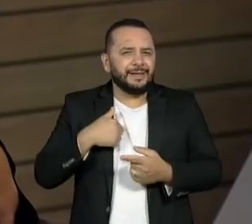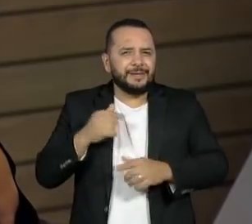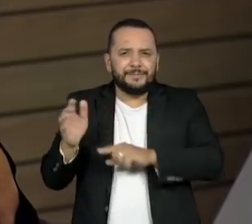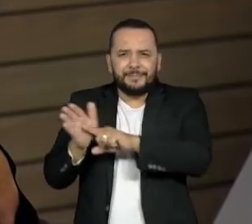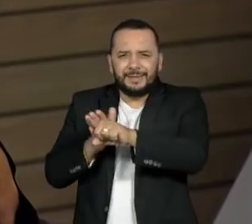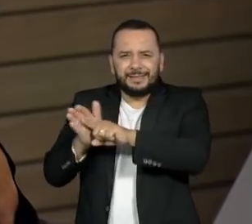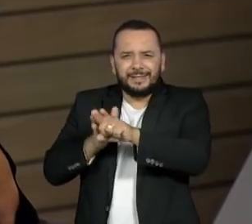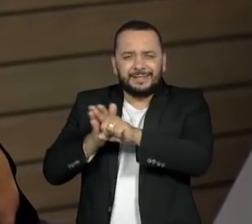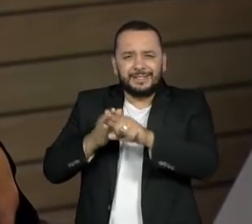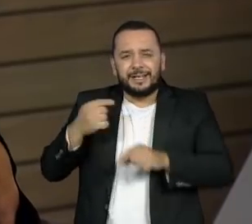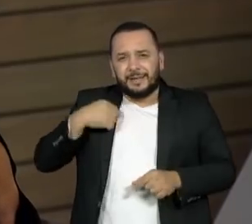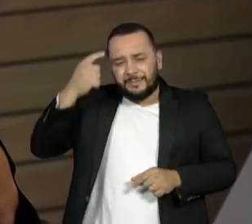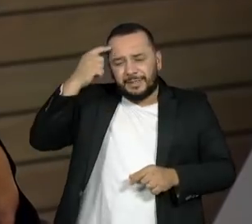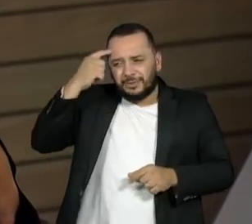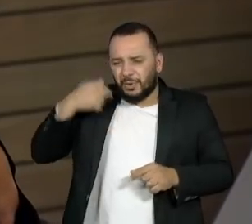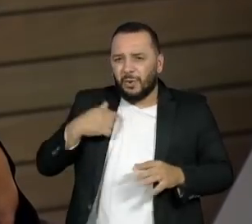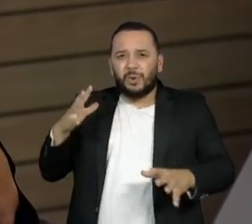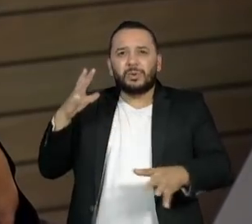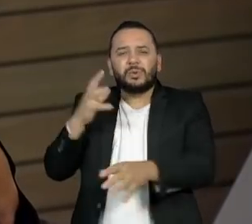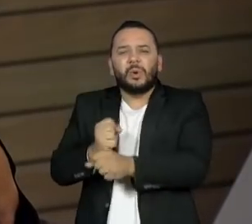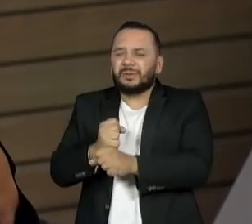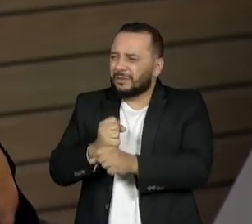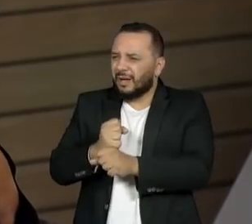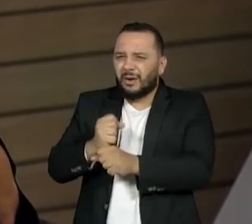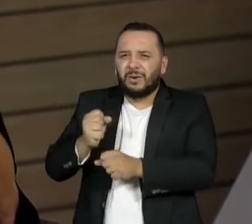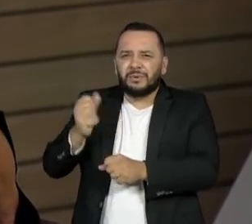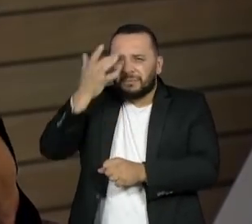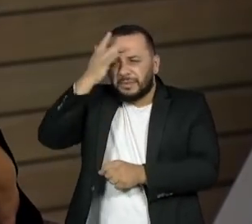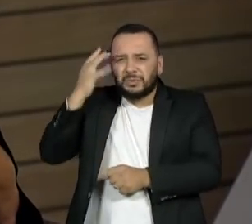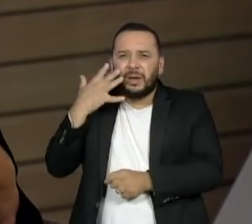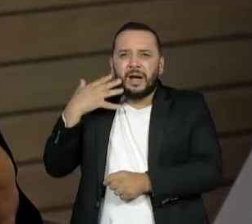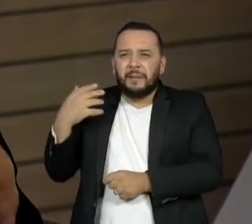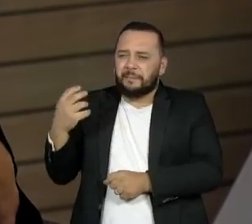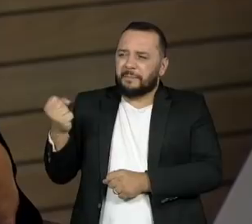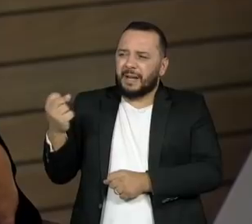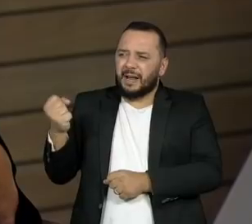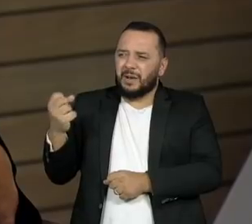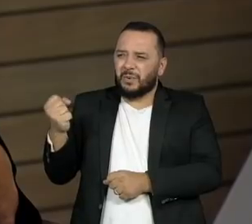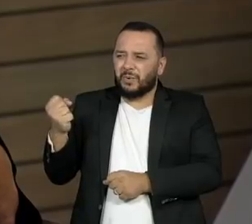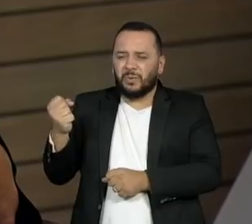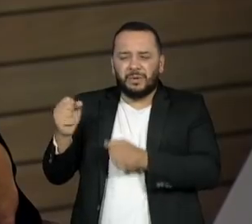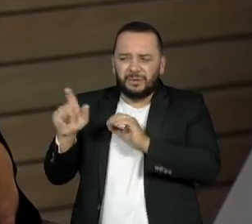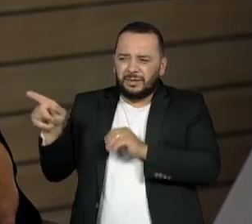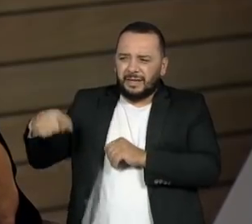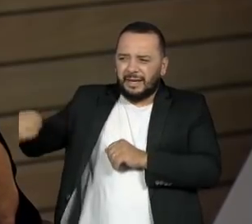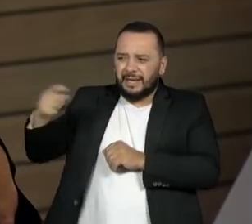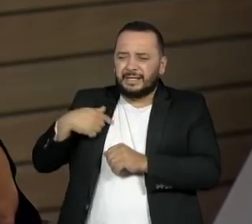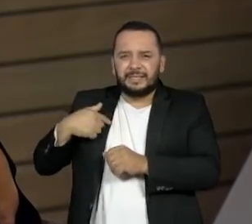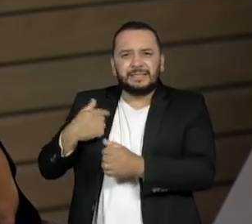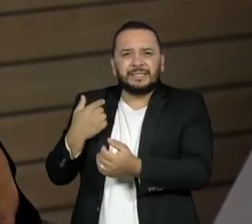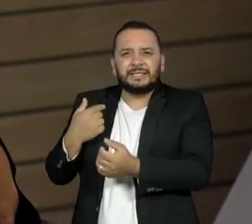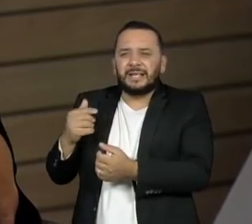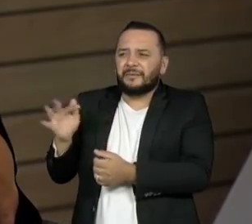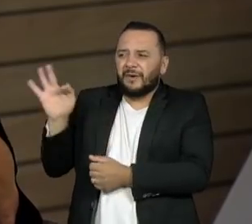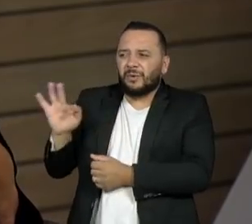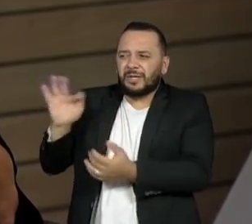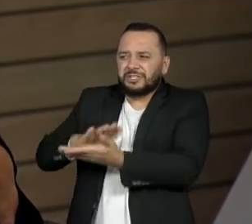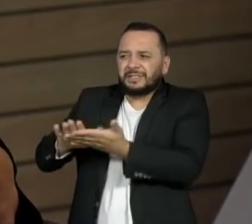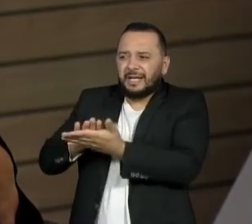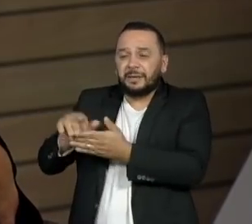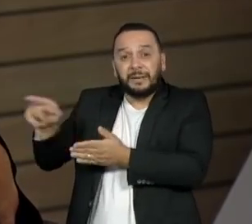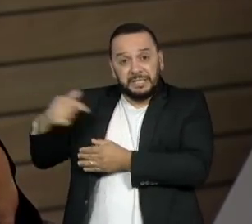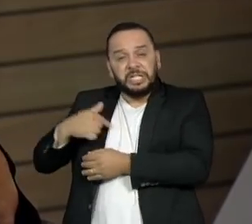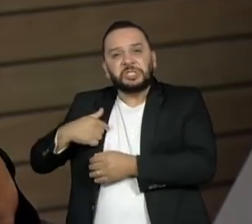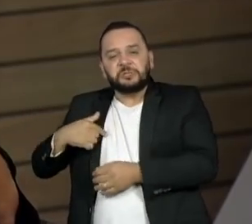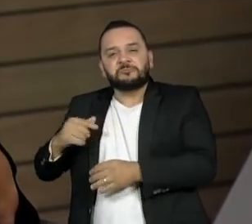de eleitores brancos sem ensino superior que iria aparecer para votar. É importante a gente lembrar que nos Estados Unidos não é obrigatório o